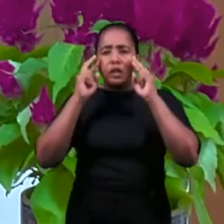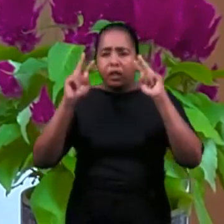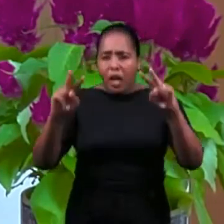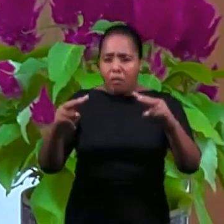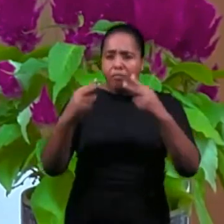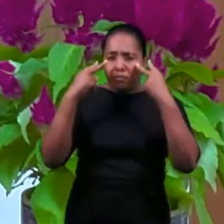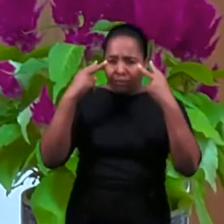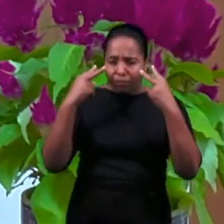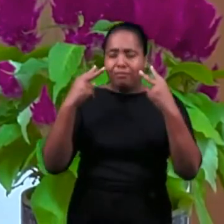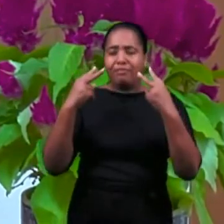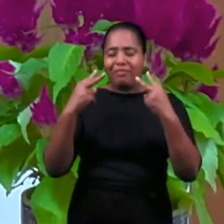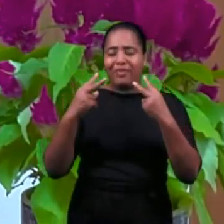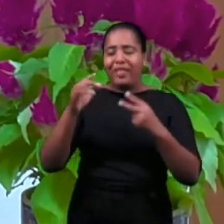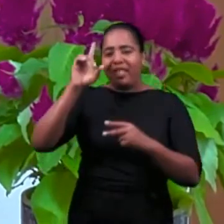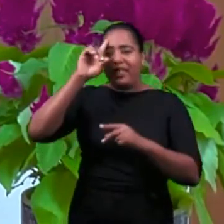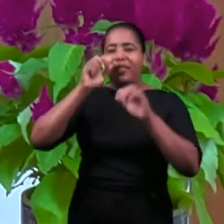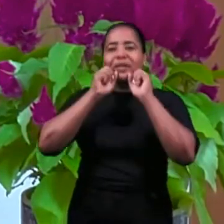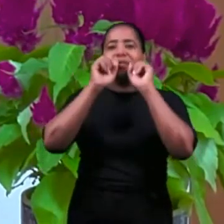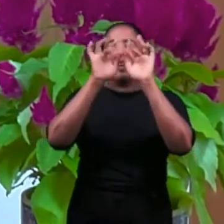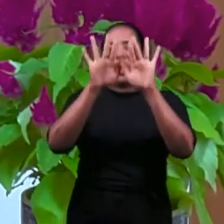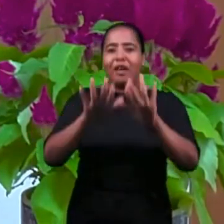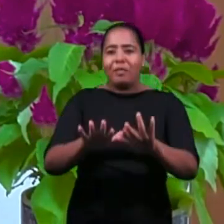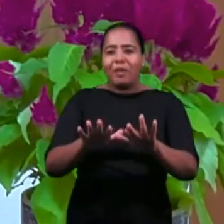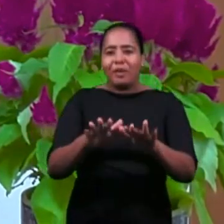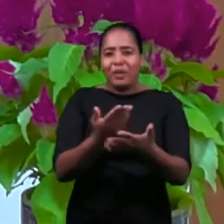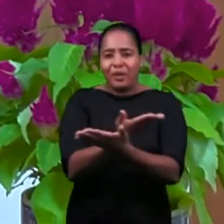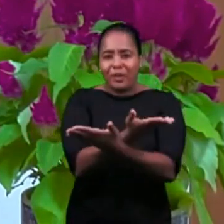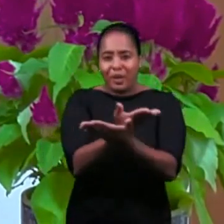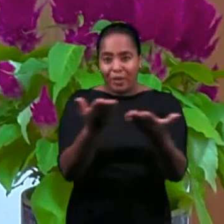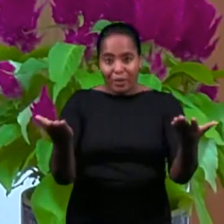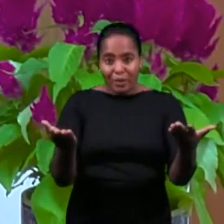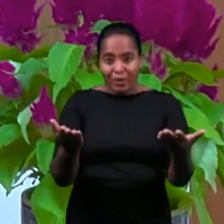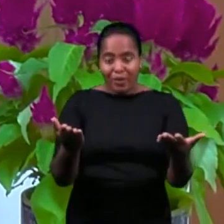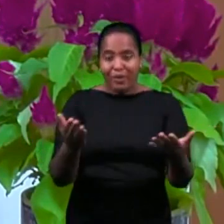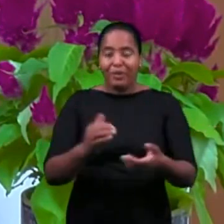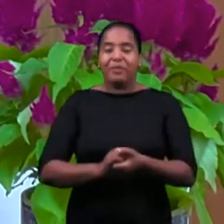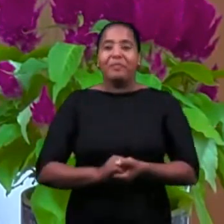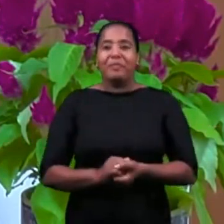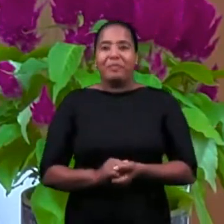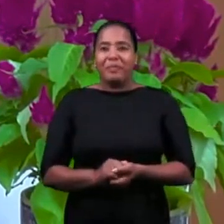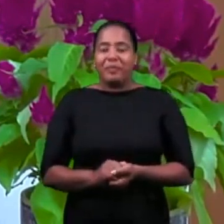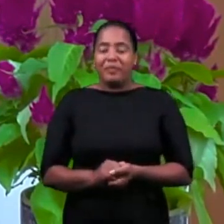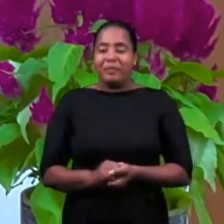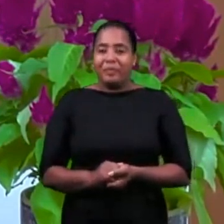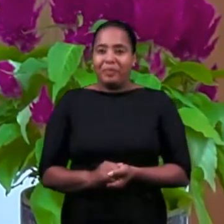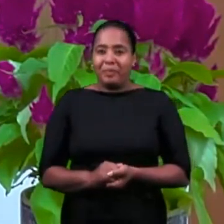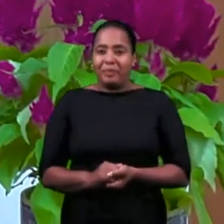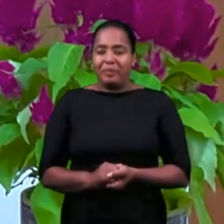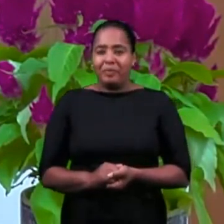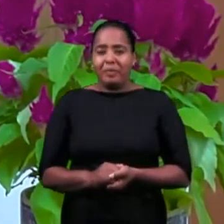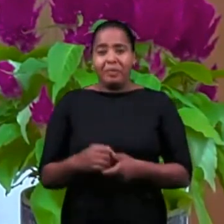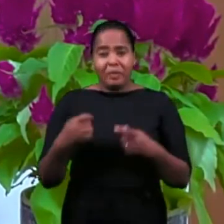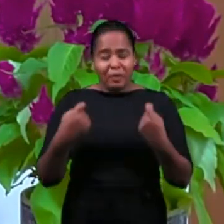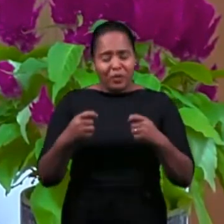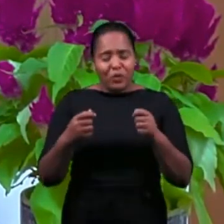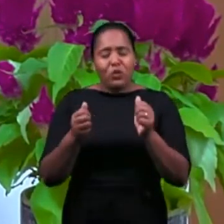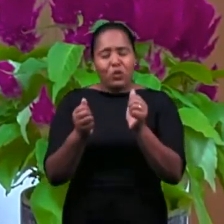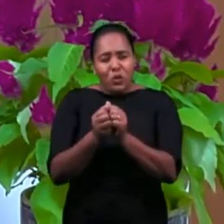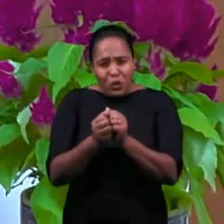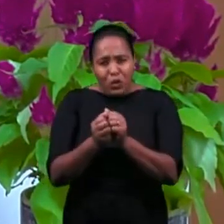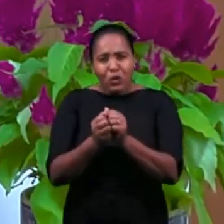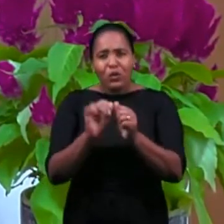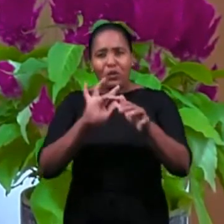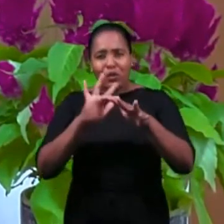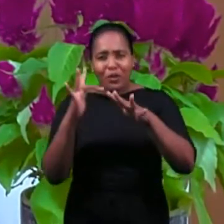jornada de fé. Deus abençoe a todos, não se esqueçam de estar sempre conosco